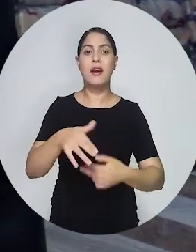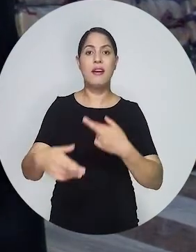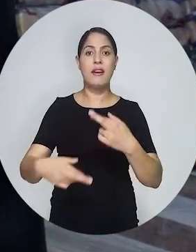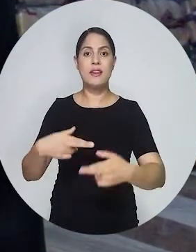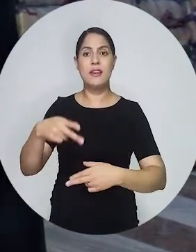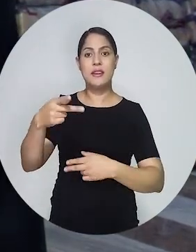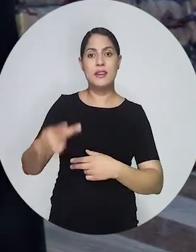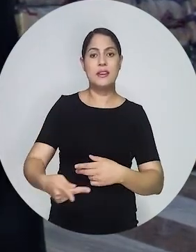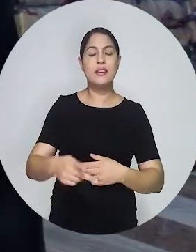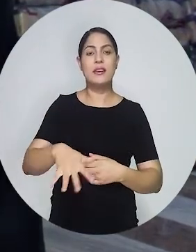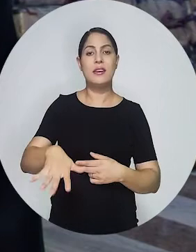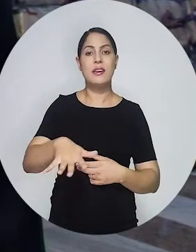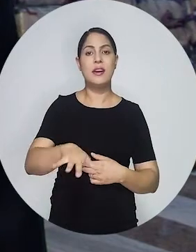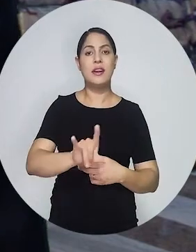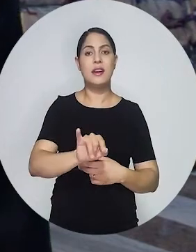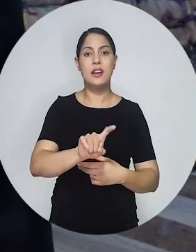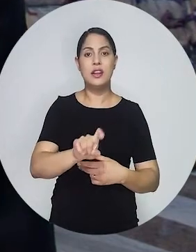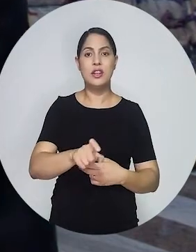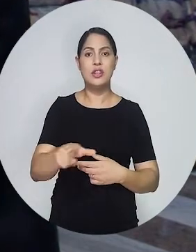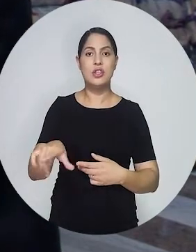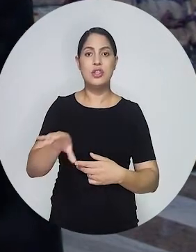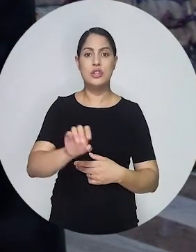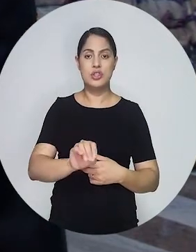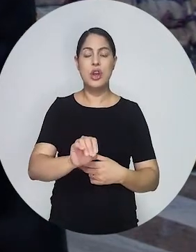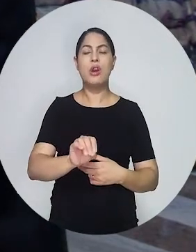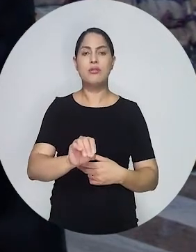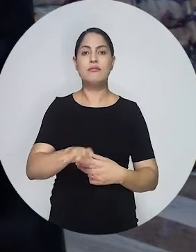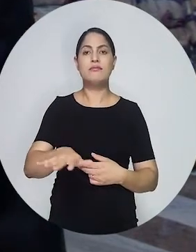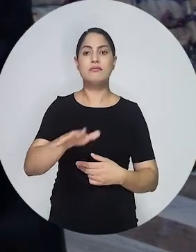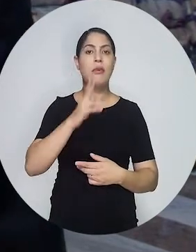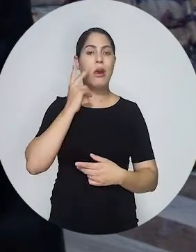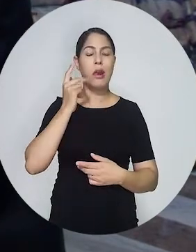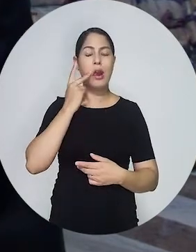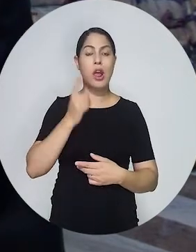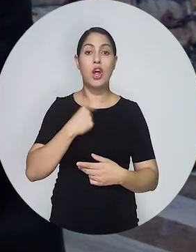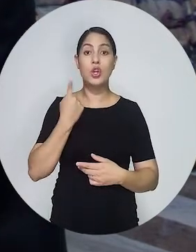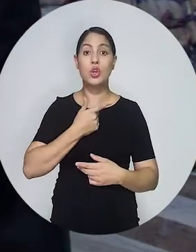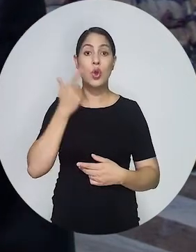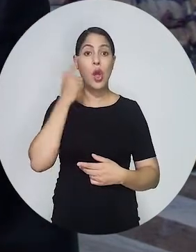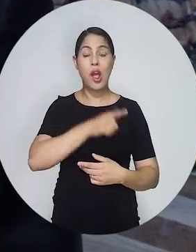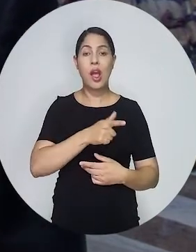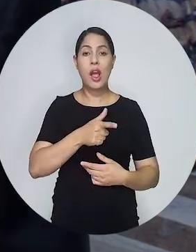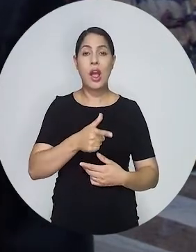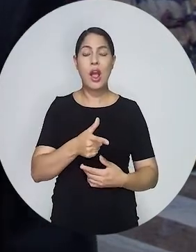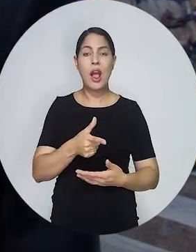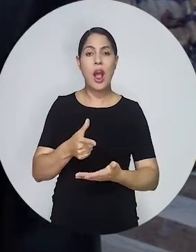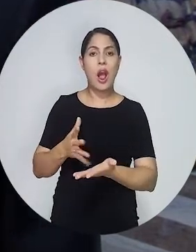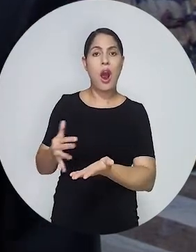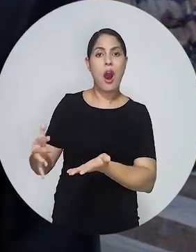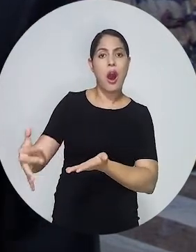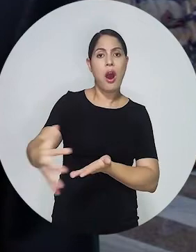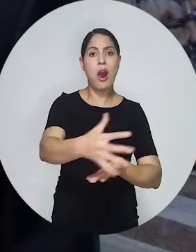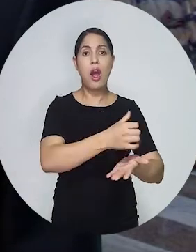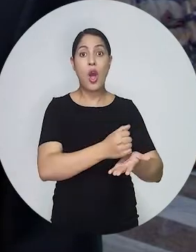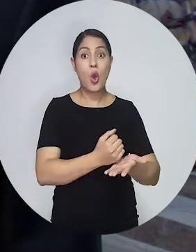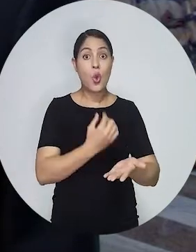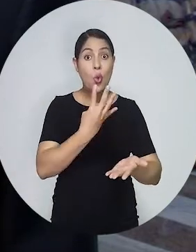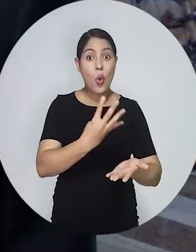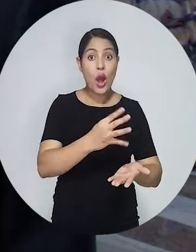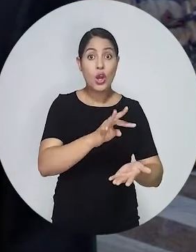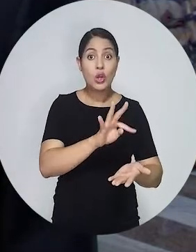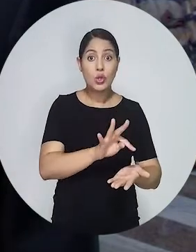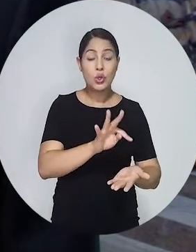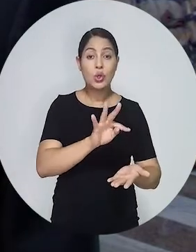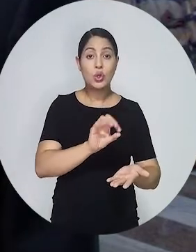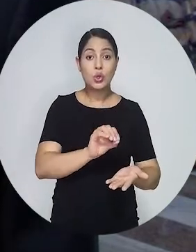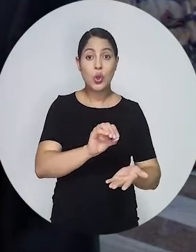no Janguruçu, o lixão aqui de Fortaleza. E conseguimos arrecadar, na advocacia, mais de 4 toneladas para a campanha.